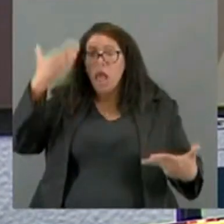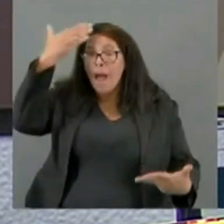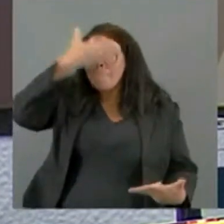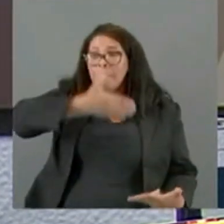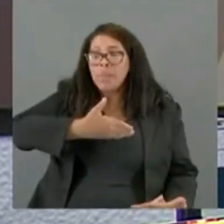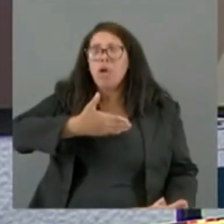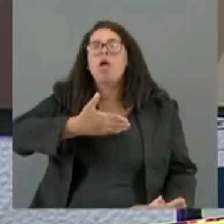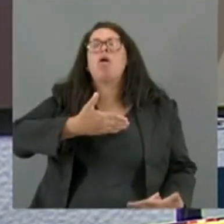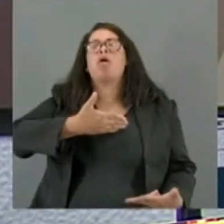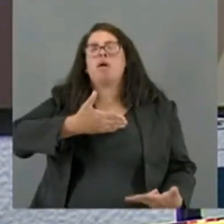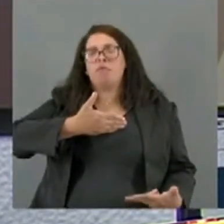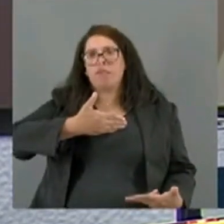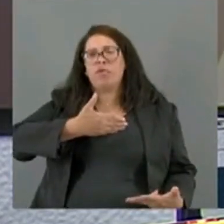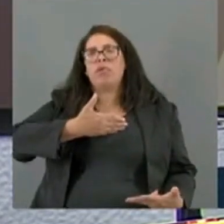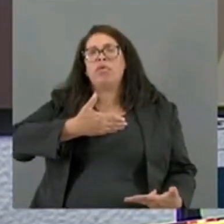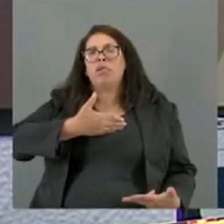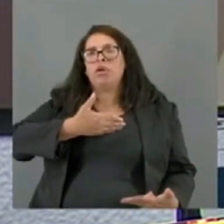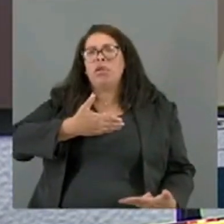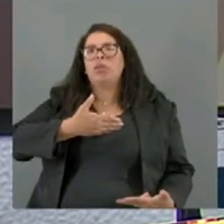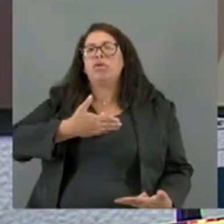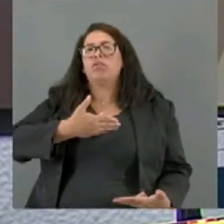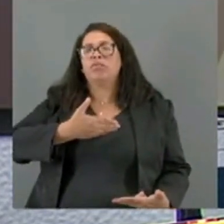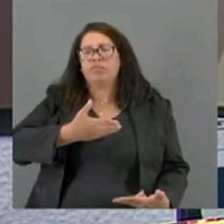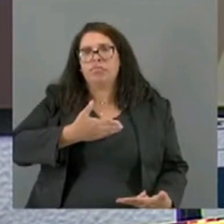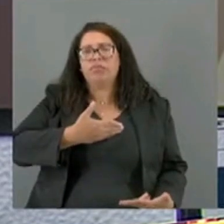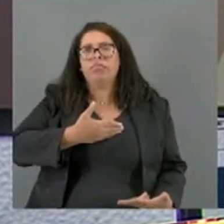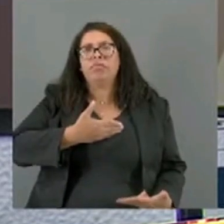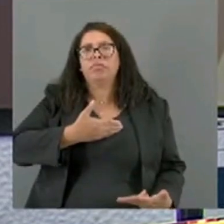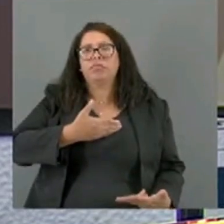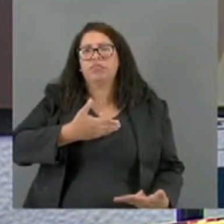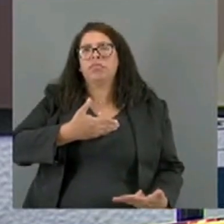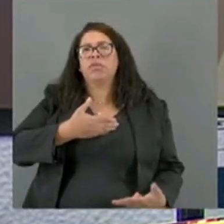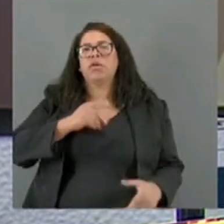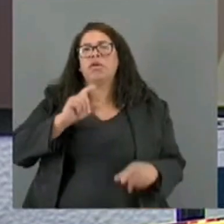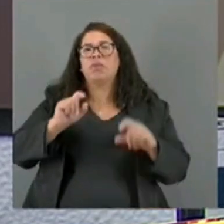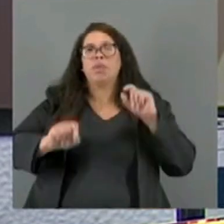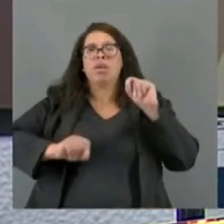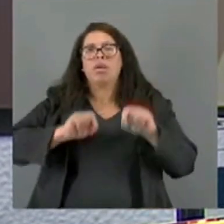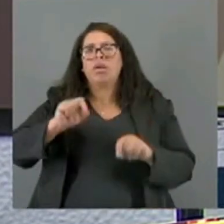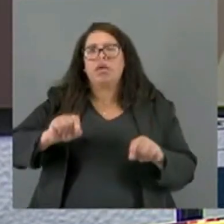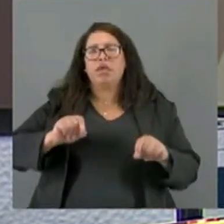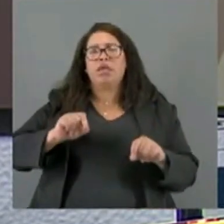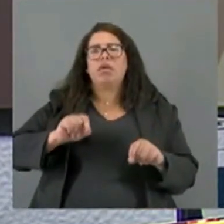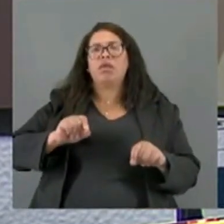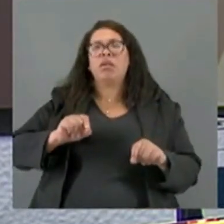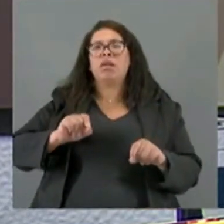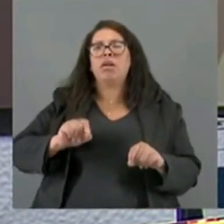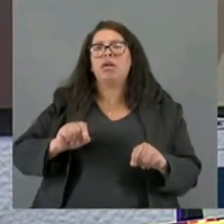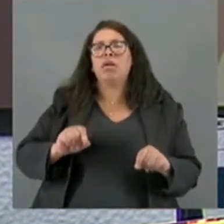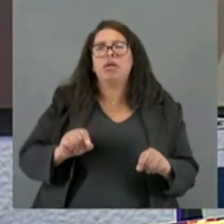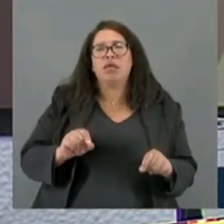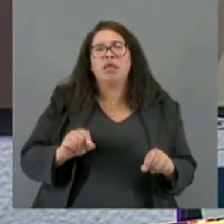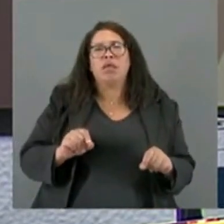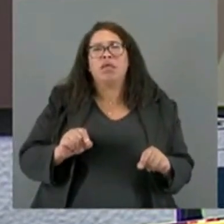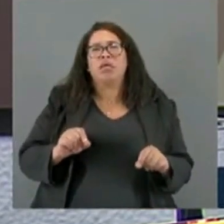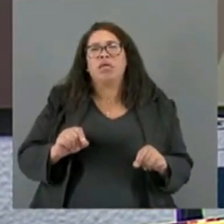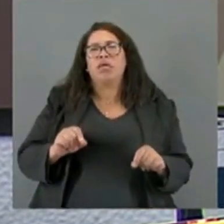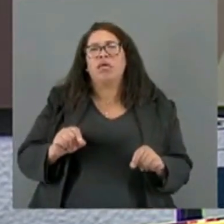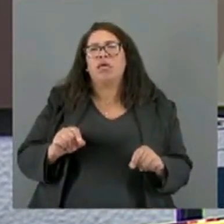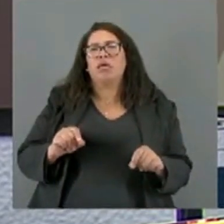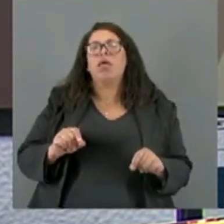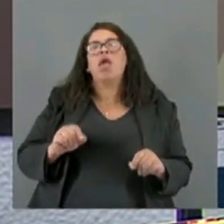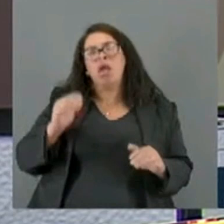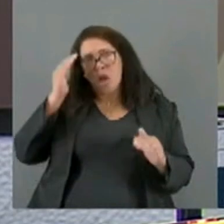tese e indício suficiente de autoria. E de maneira que, desde que sou